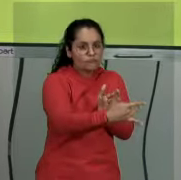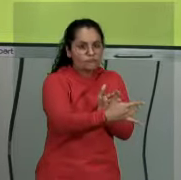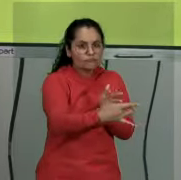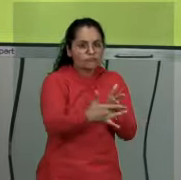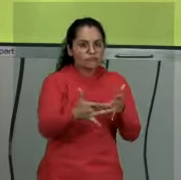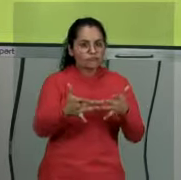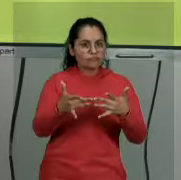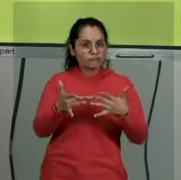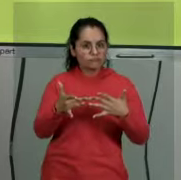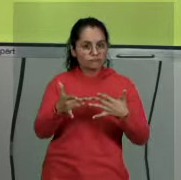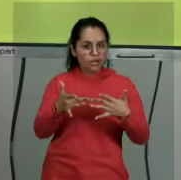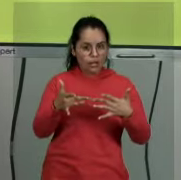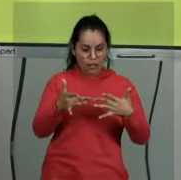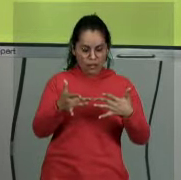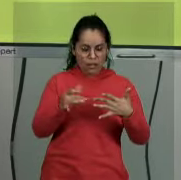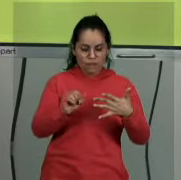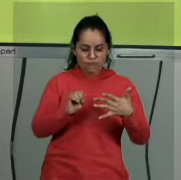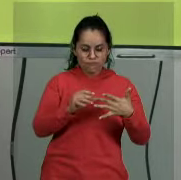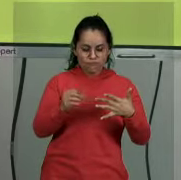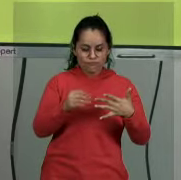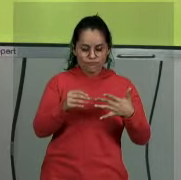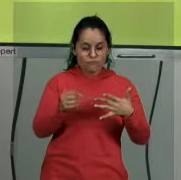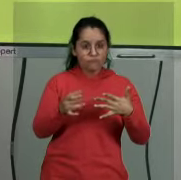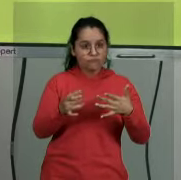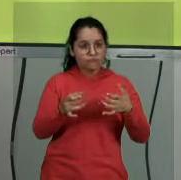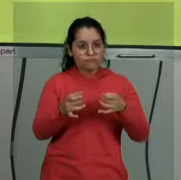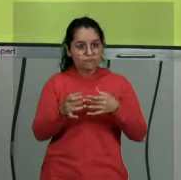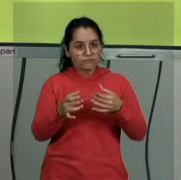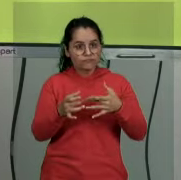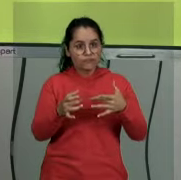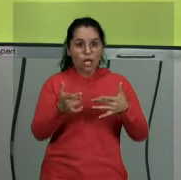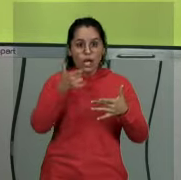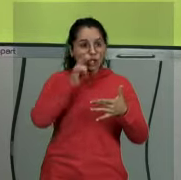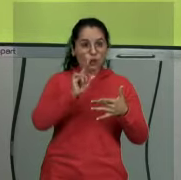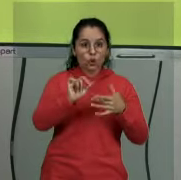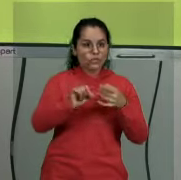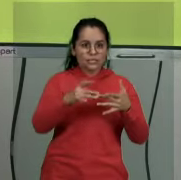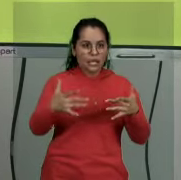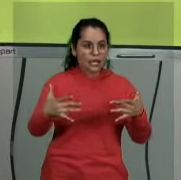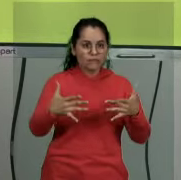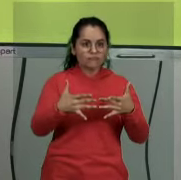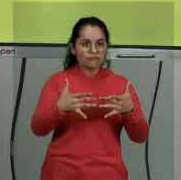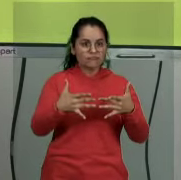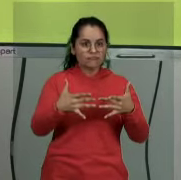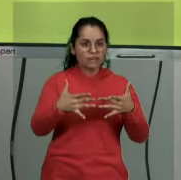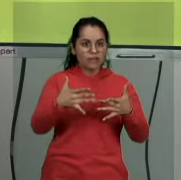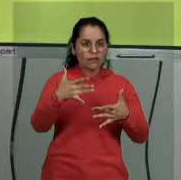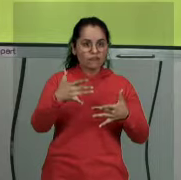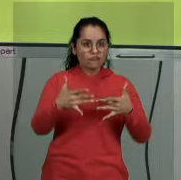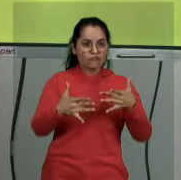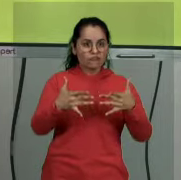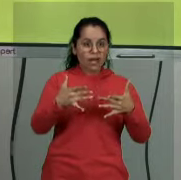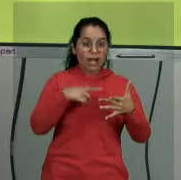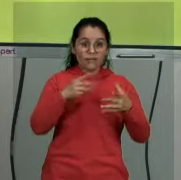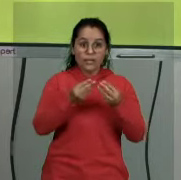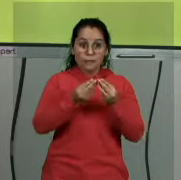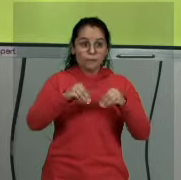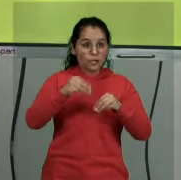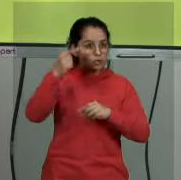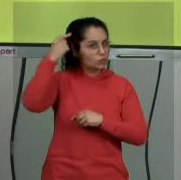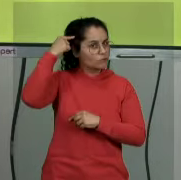para liberar mais dopamina, mais, porque ele não tem, né, causa danos nesse